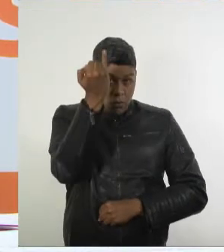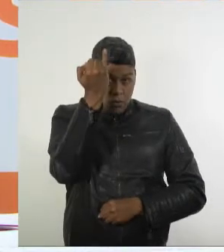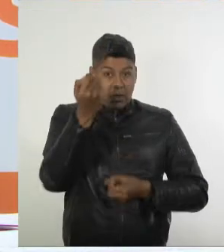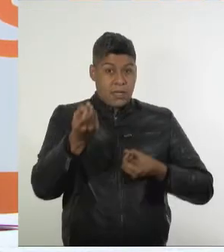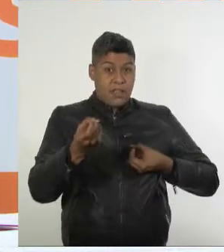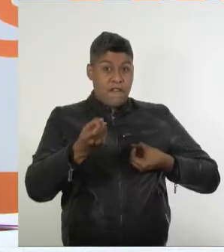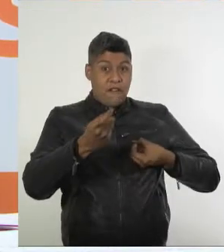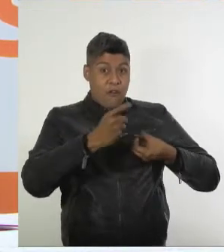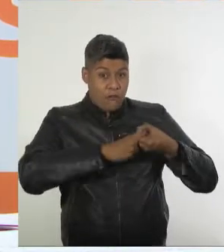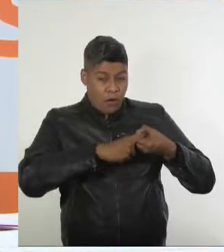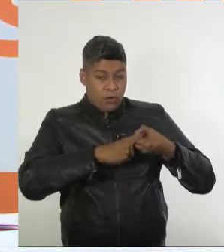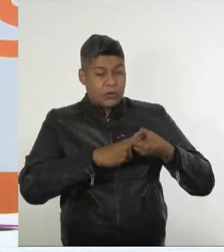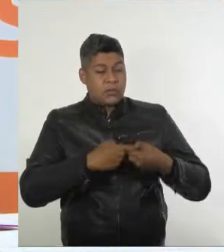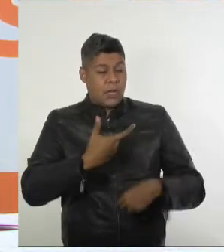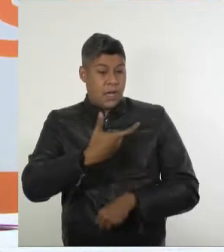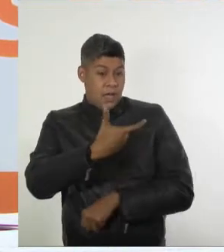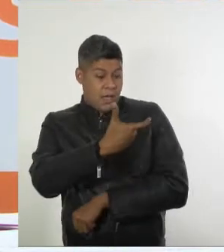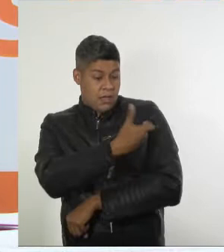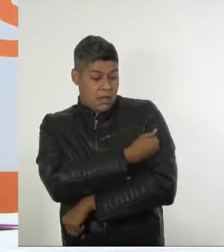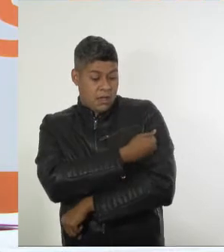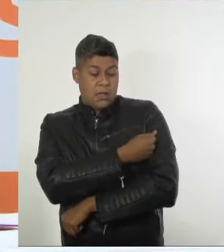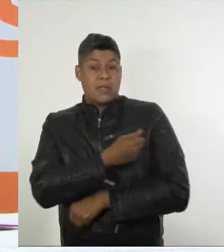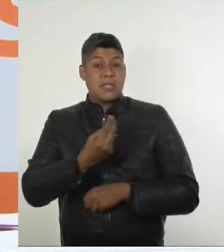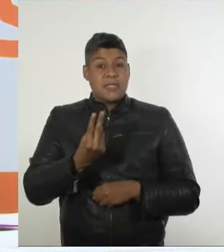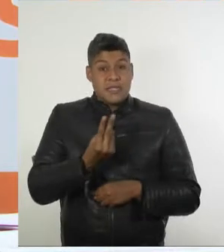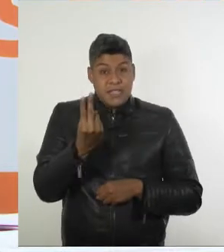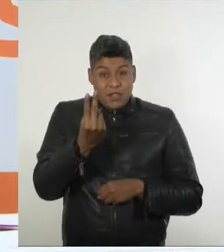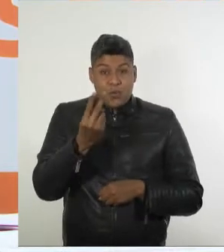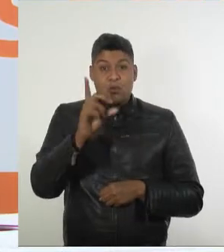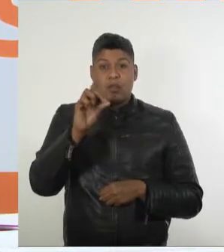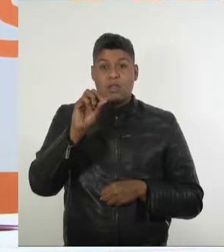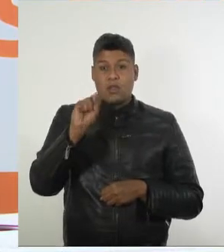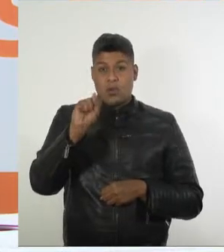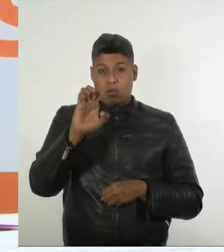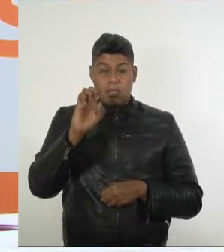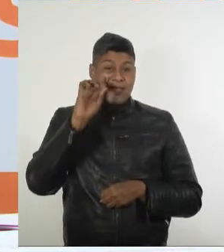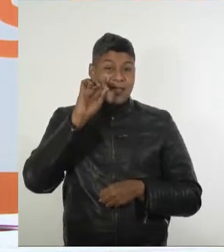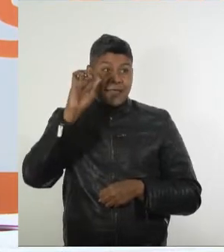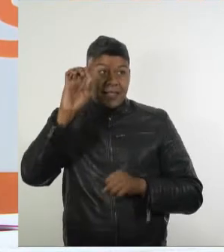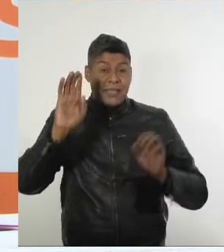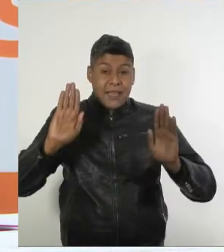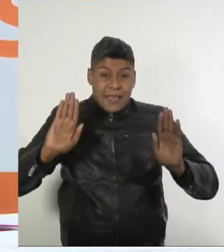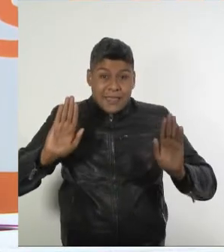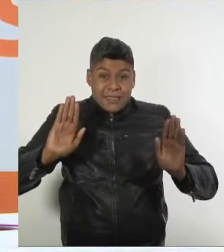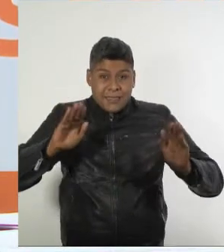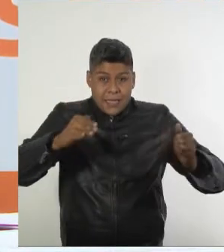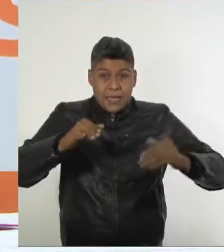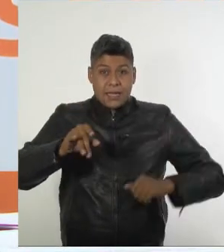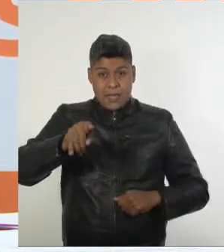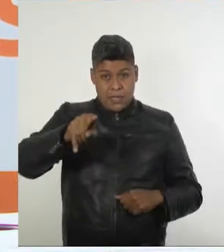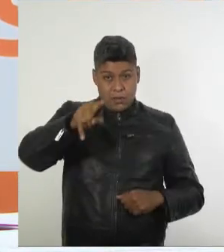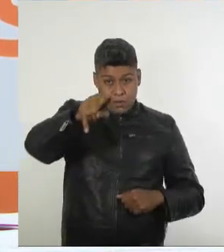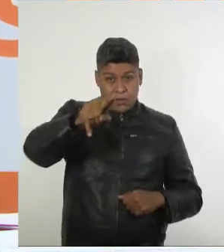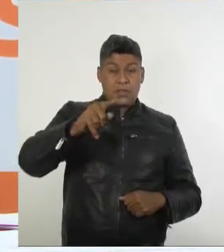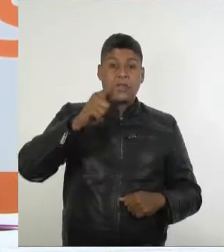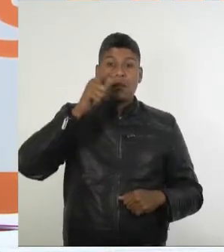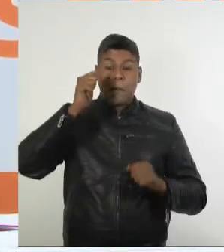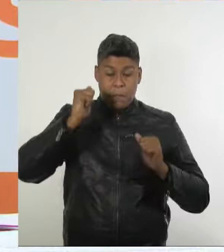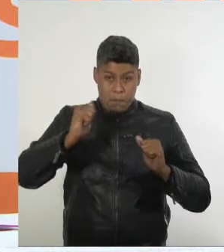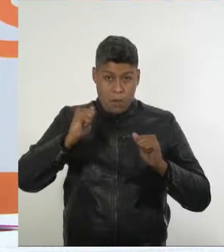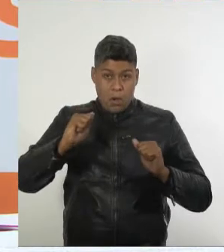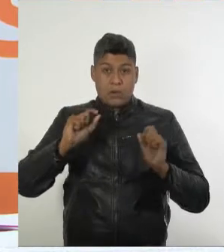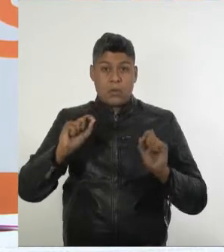retorne para tomar a segunda dose, e sábado será um dia dedicado para que vocês possam tomar a segunda dose.